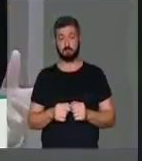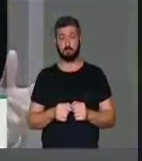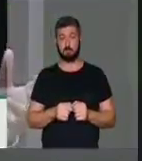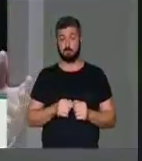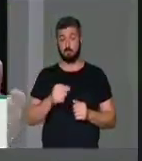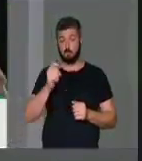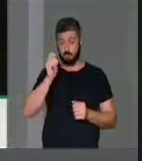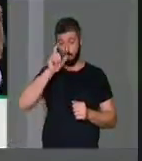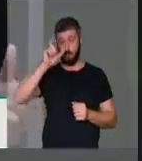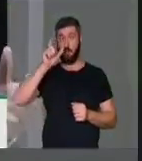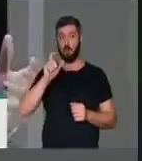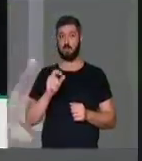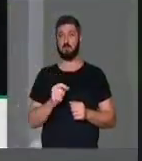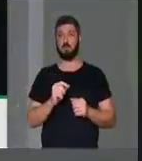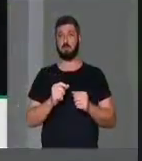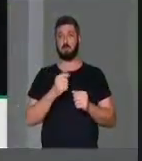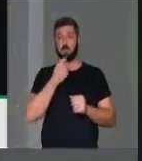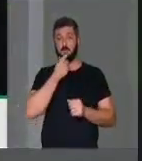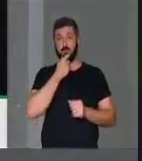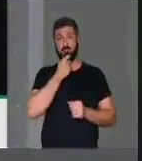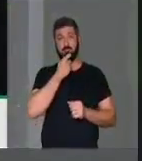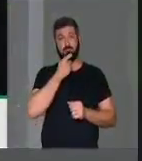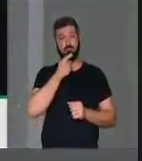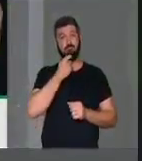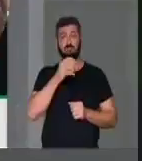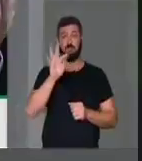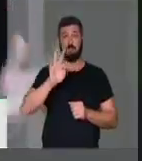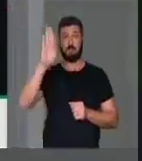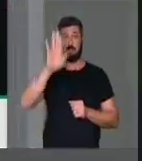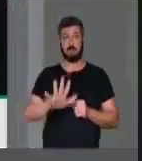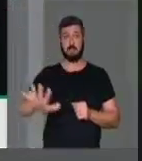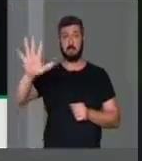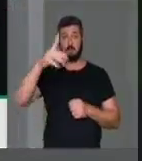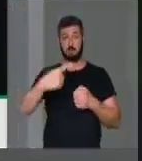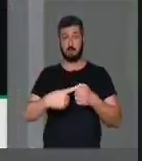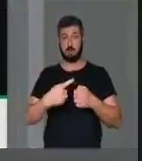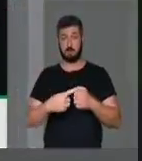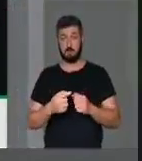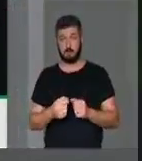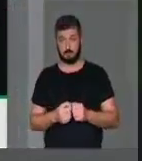fiquem alertas para o que disse a Confederação Nacional dos Municípios.